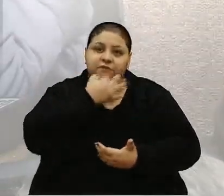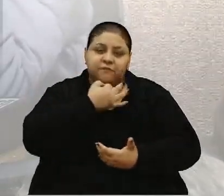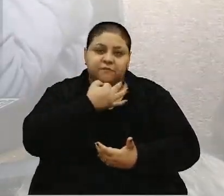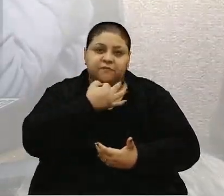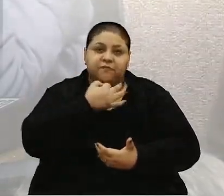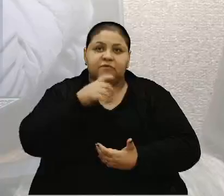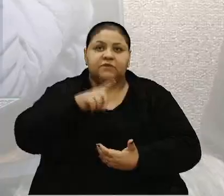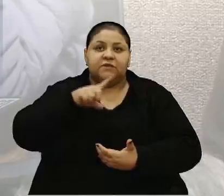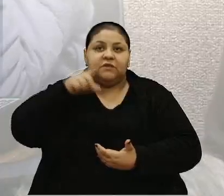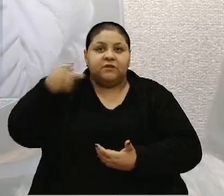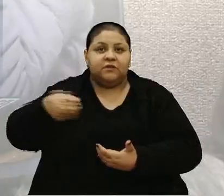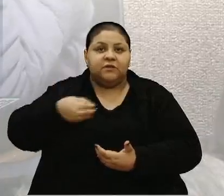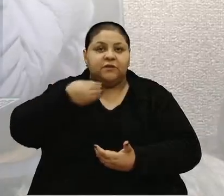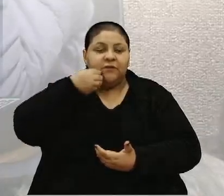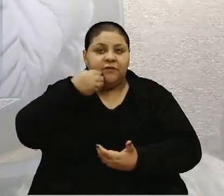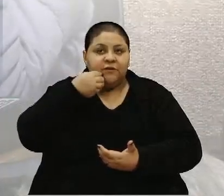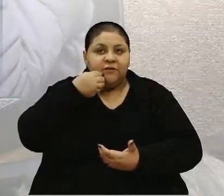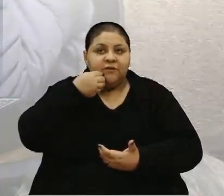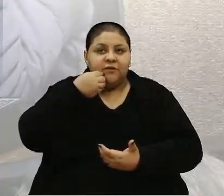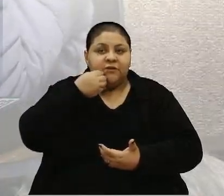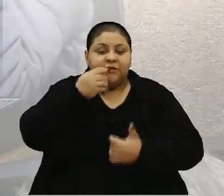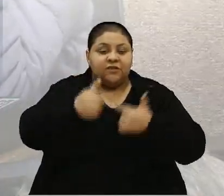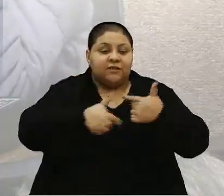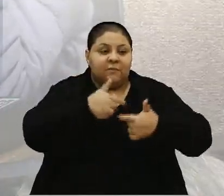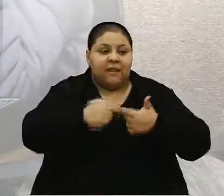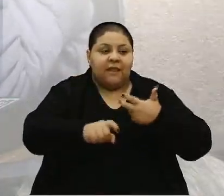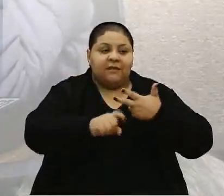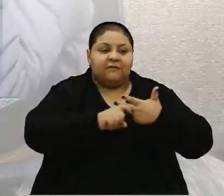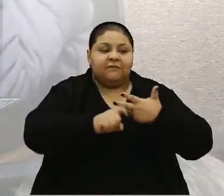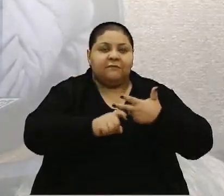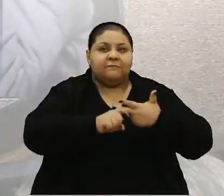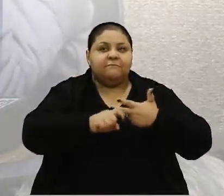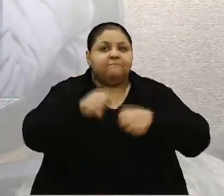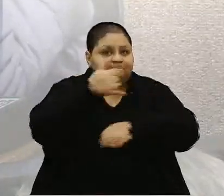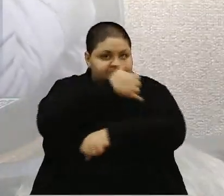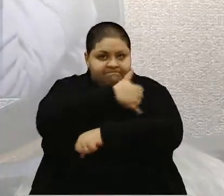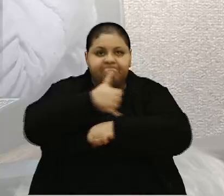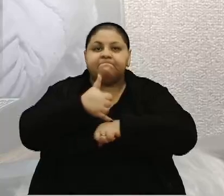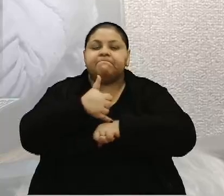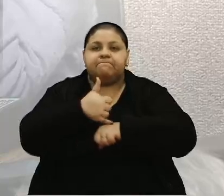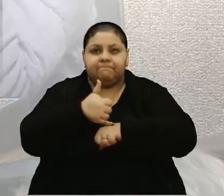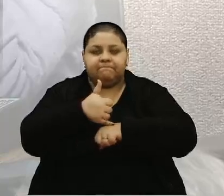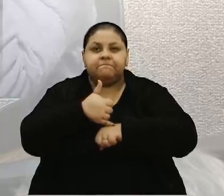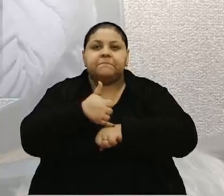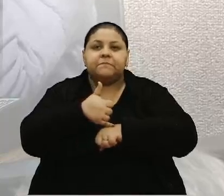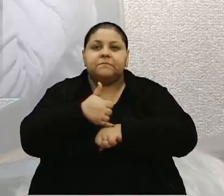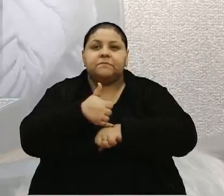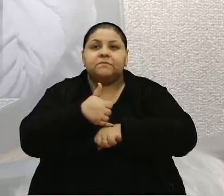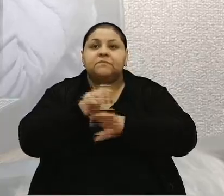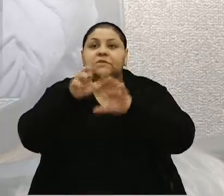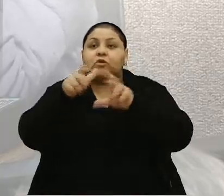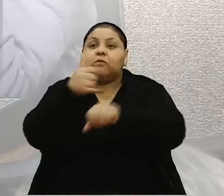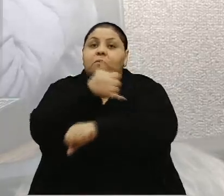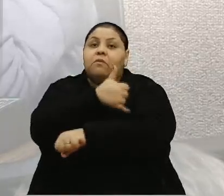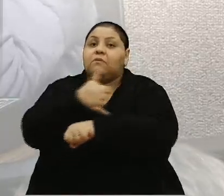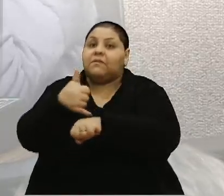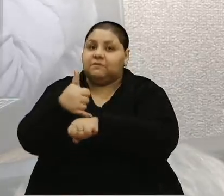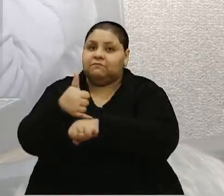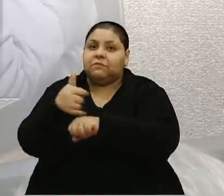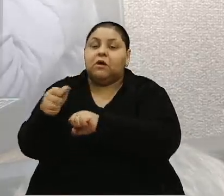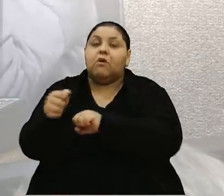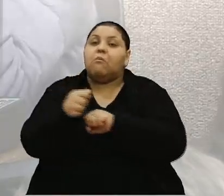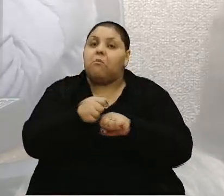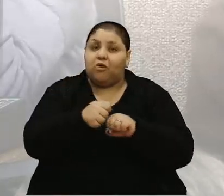e ter a oportunidade de assumir o executivo, vai passar por isso. E quando passar por isso, pode